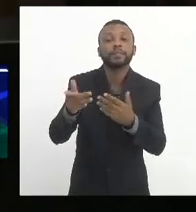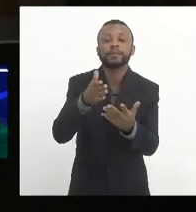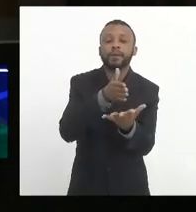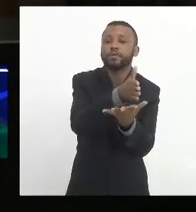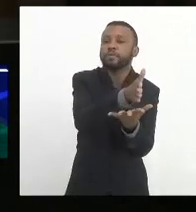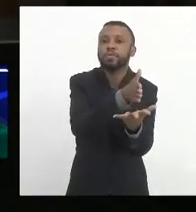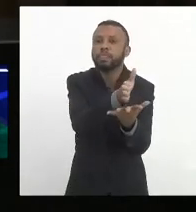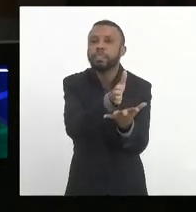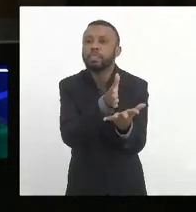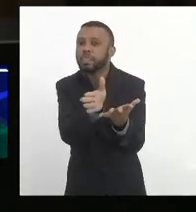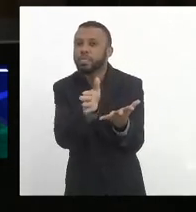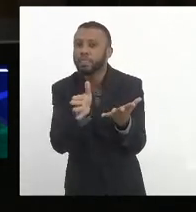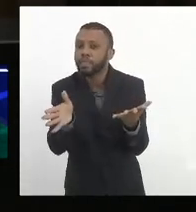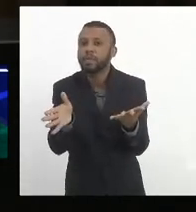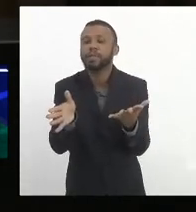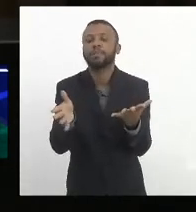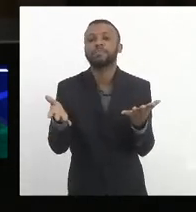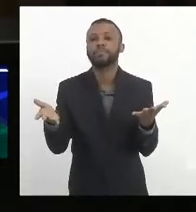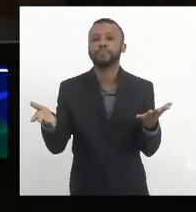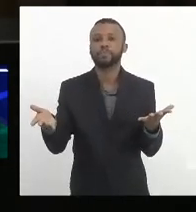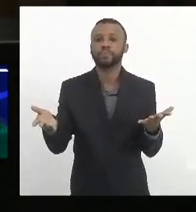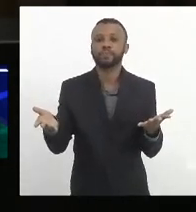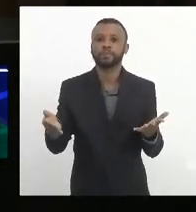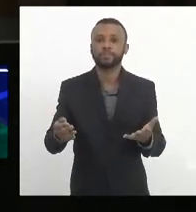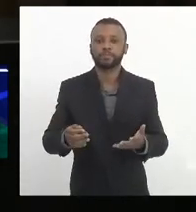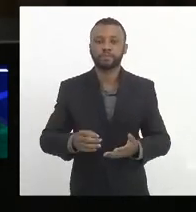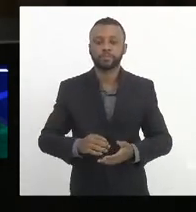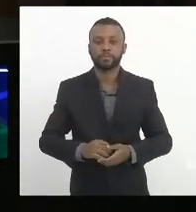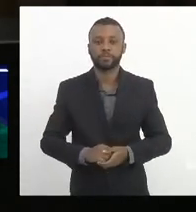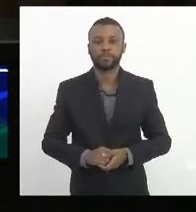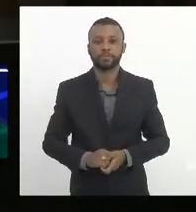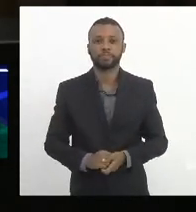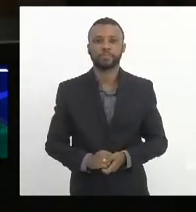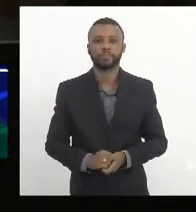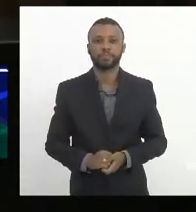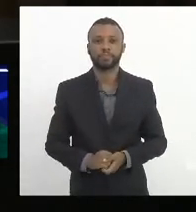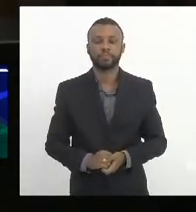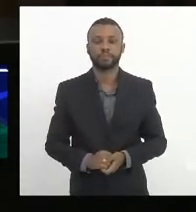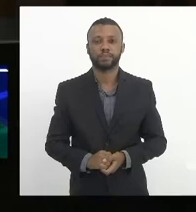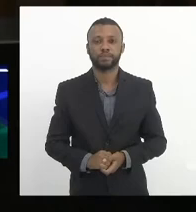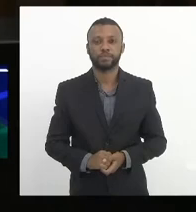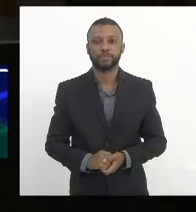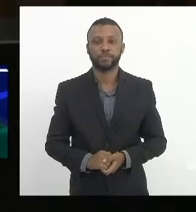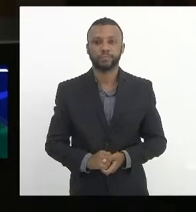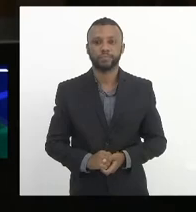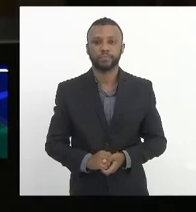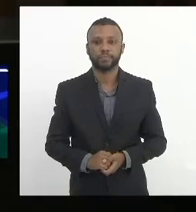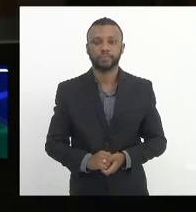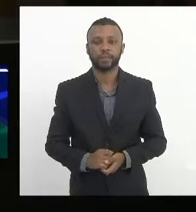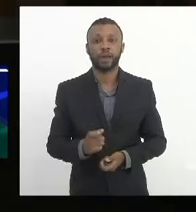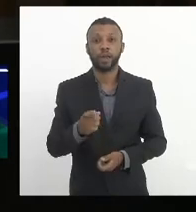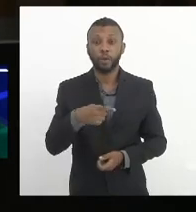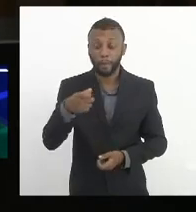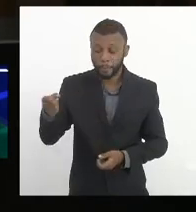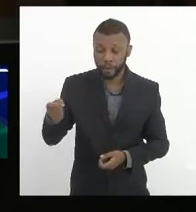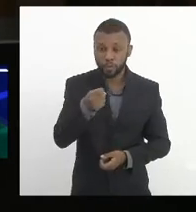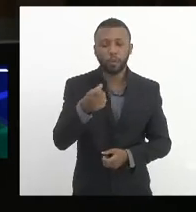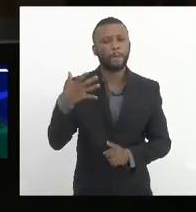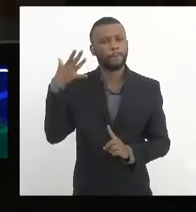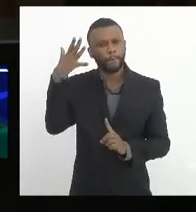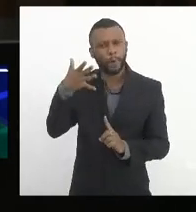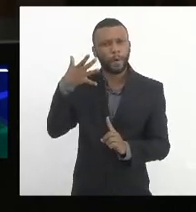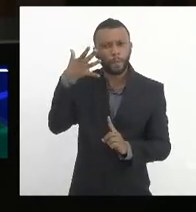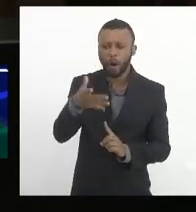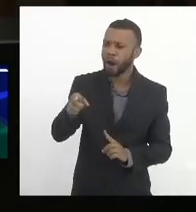linha é independente é independente disso eu peguei o microfone e